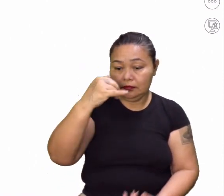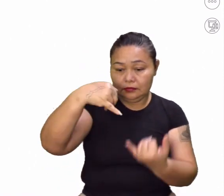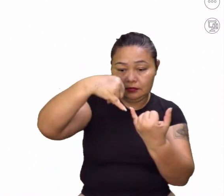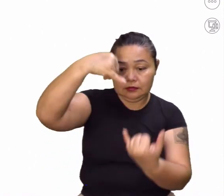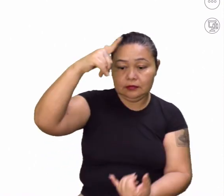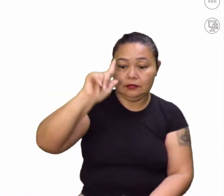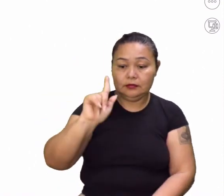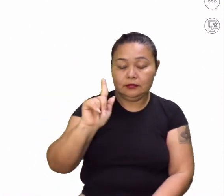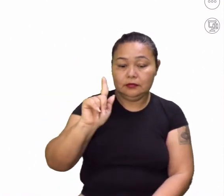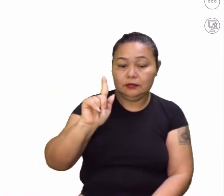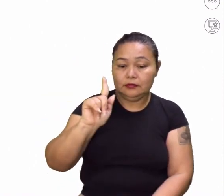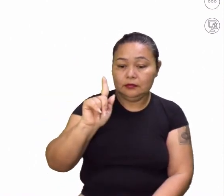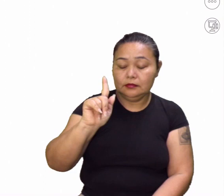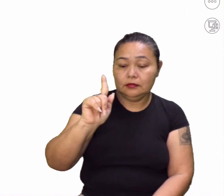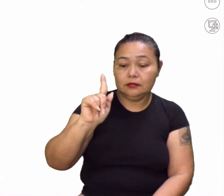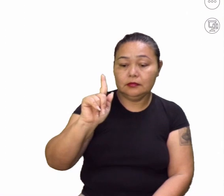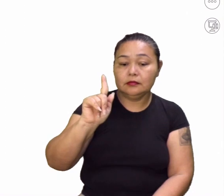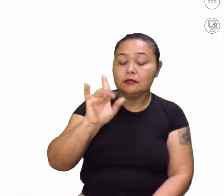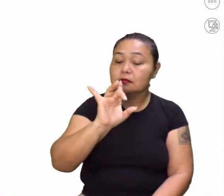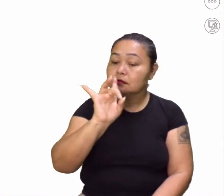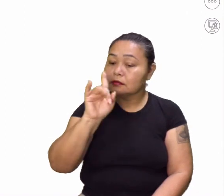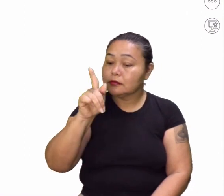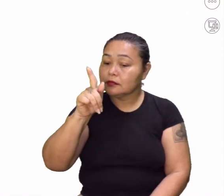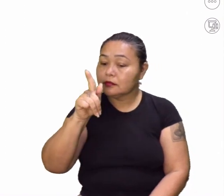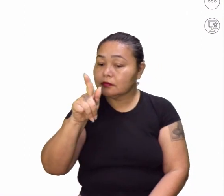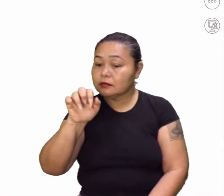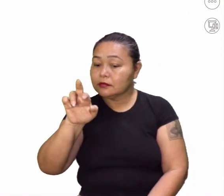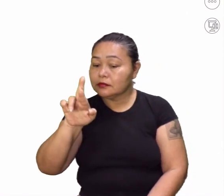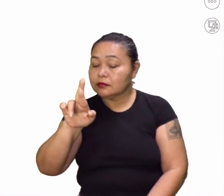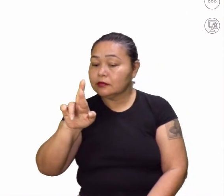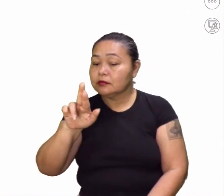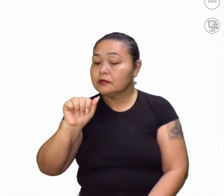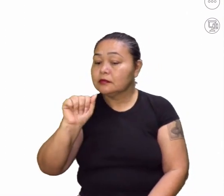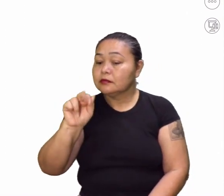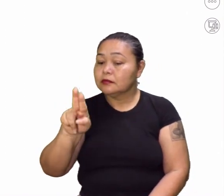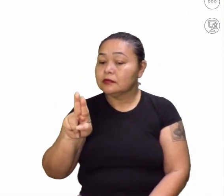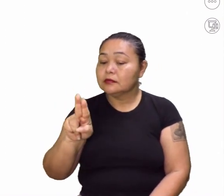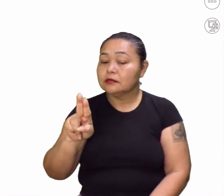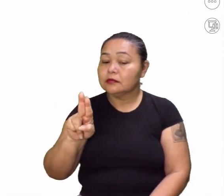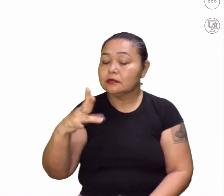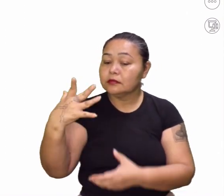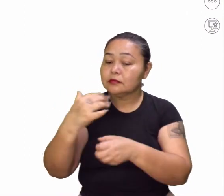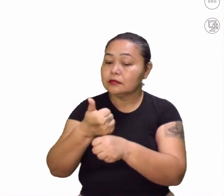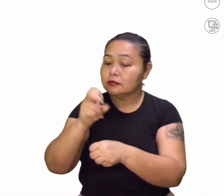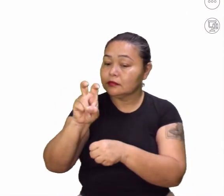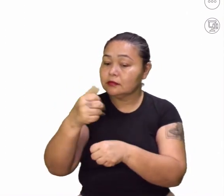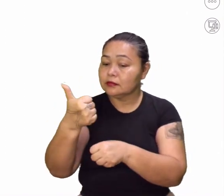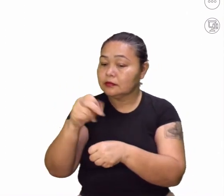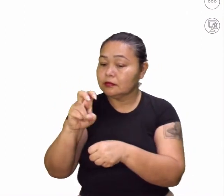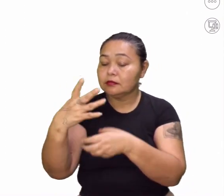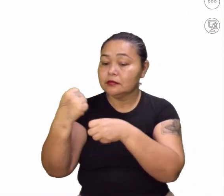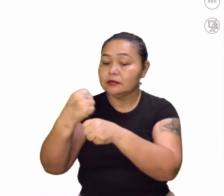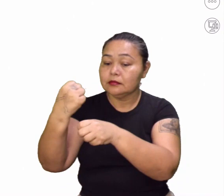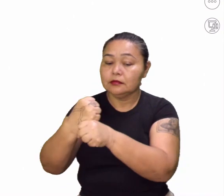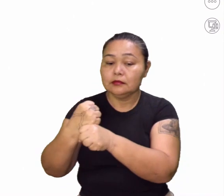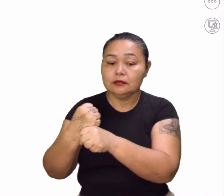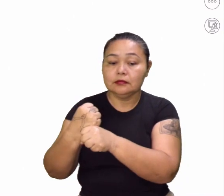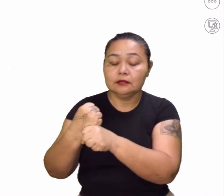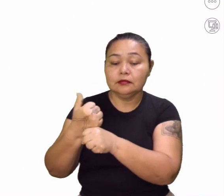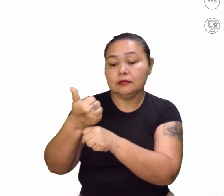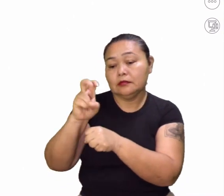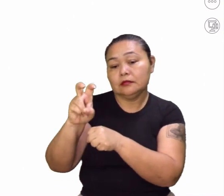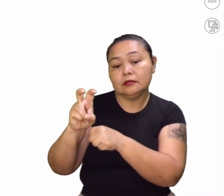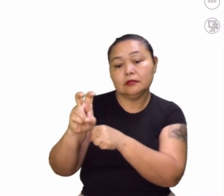Você sabe que cada grau vai ser somado de 15 em 15. Então, aqui eu tenho o primeiro grau